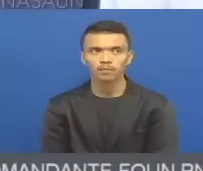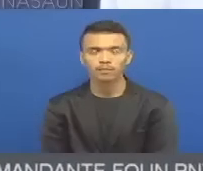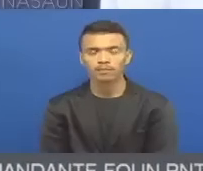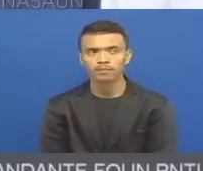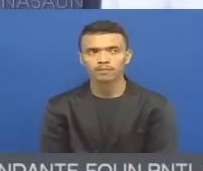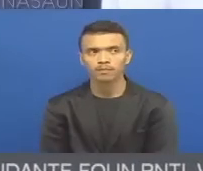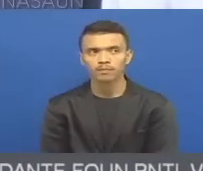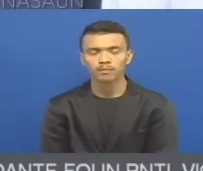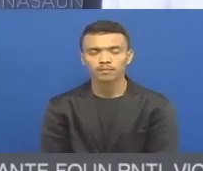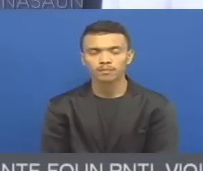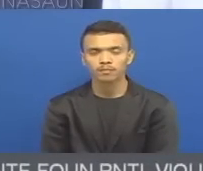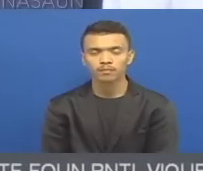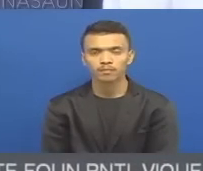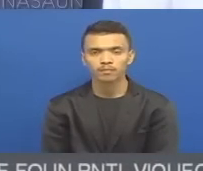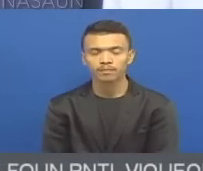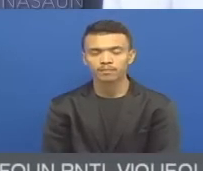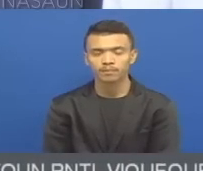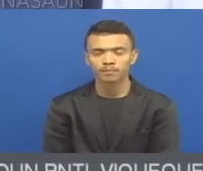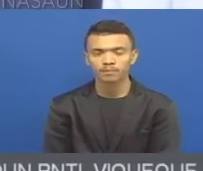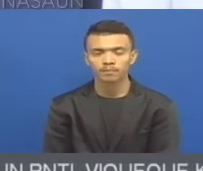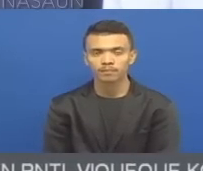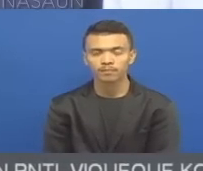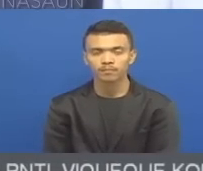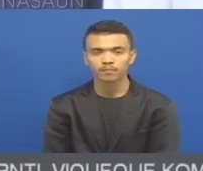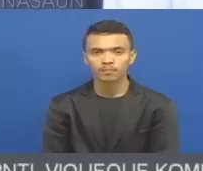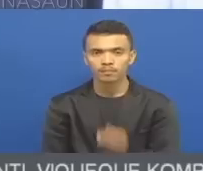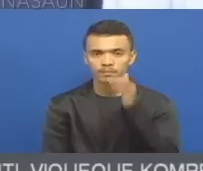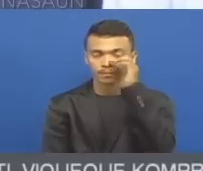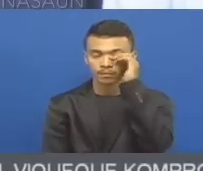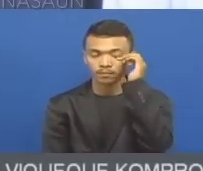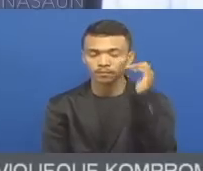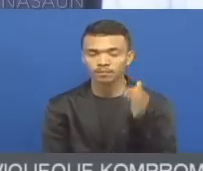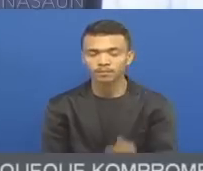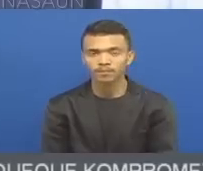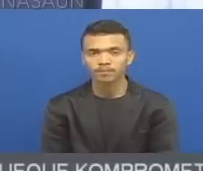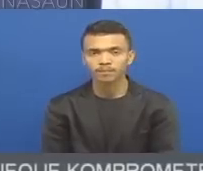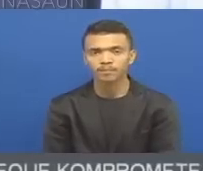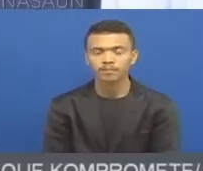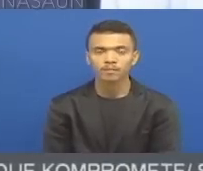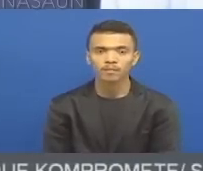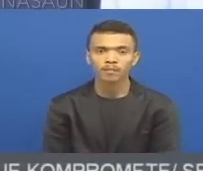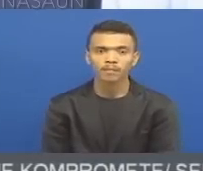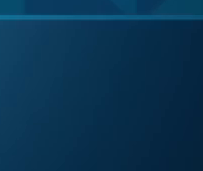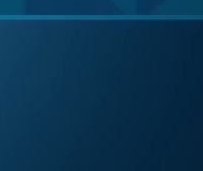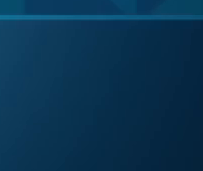Estefane Salsinha, Bento Martins, fila ricas ba estúdio central Caicoli Dili, onde acompanha informação selo